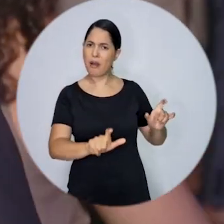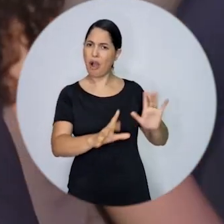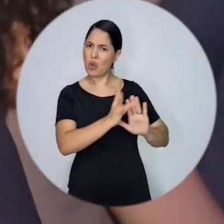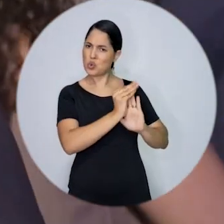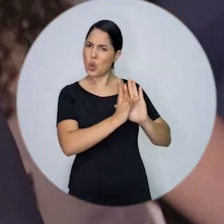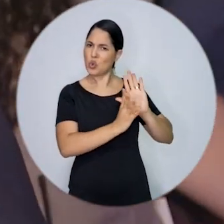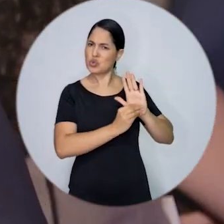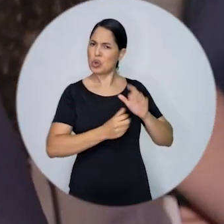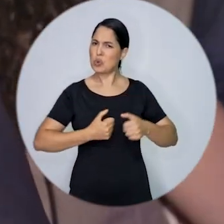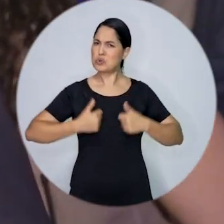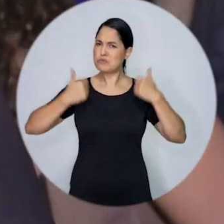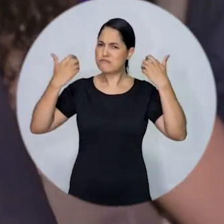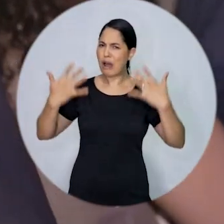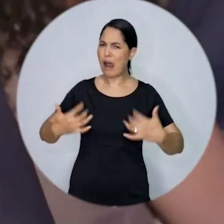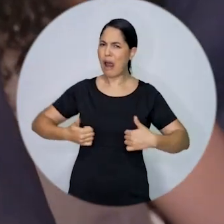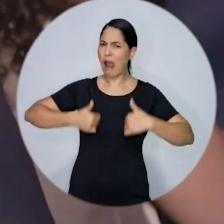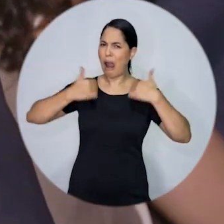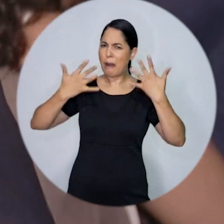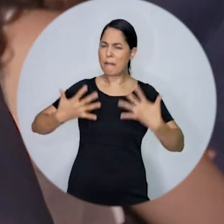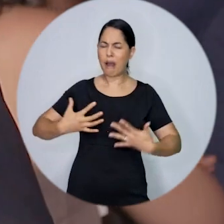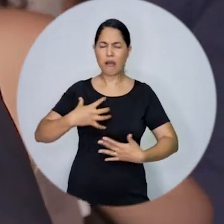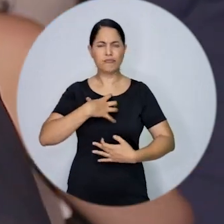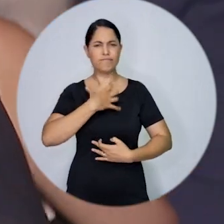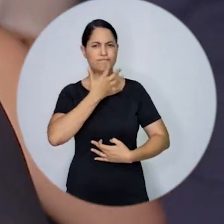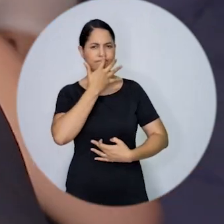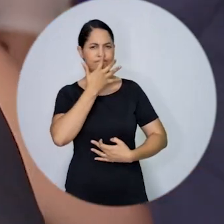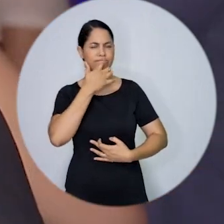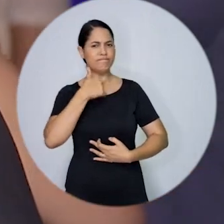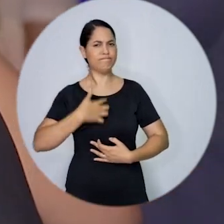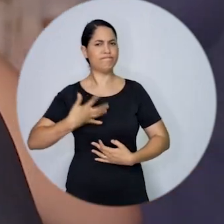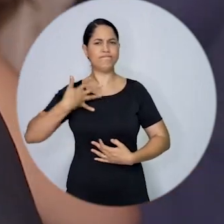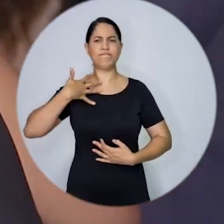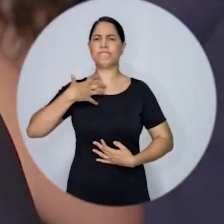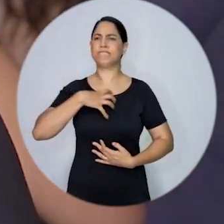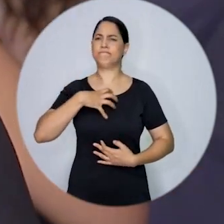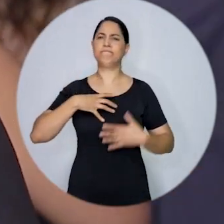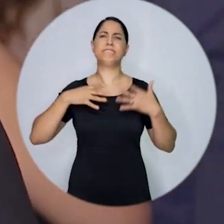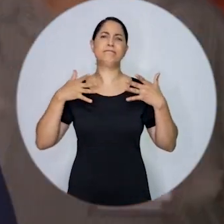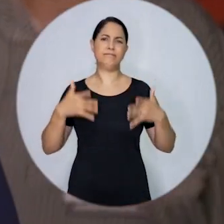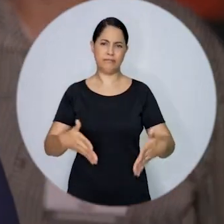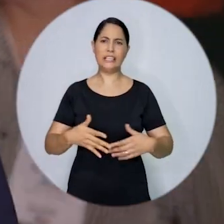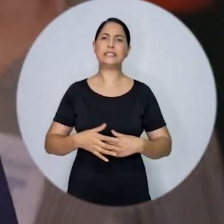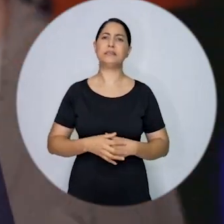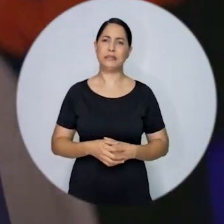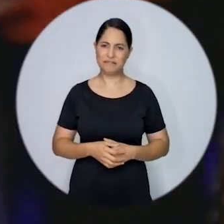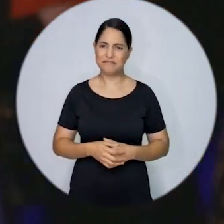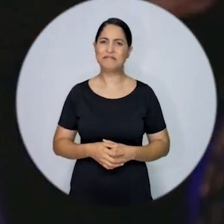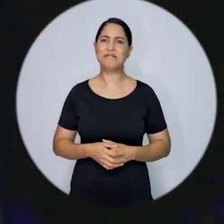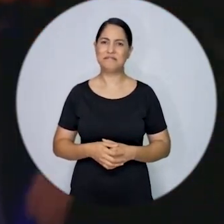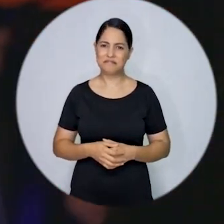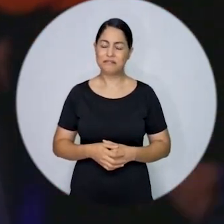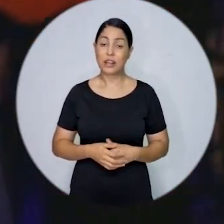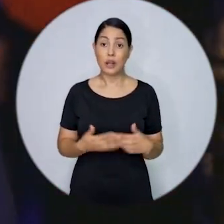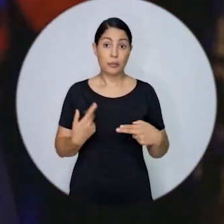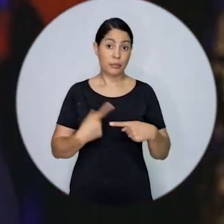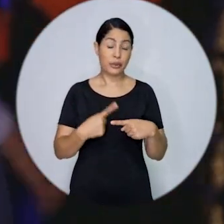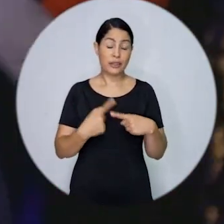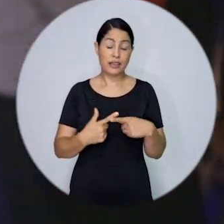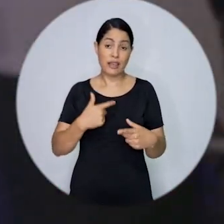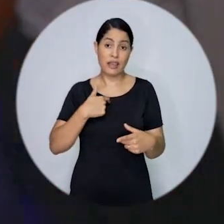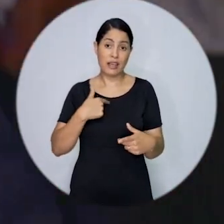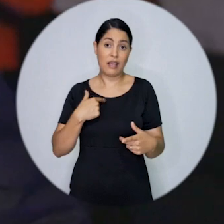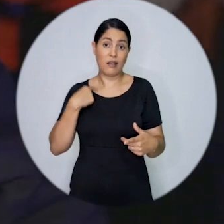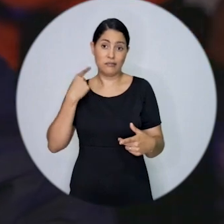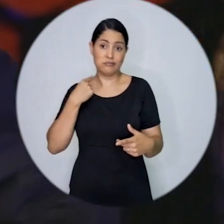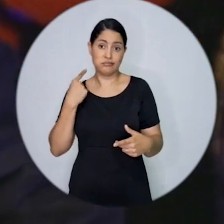com tanto conteúdo, né? Eu me sinto bastante honrado de poder participar. A minha ligação é muito forte com a